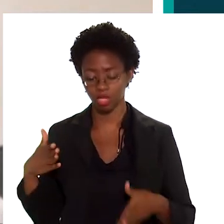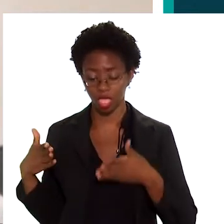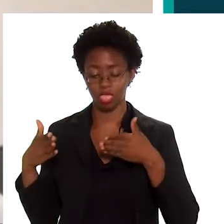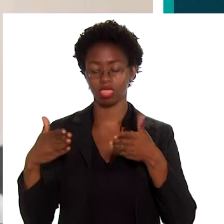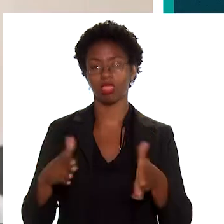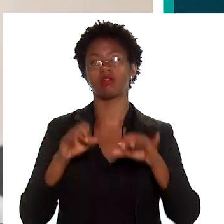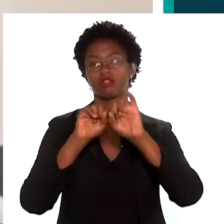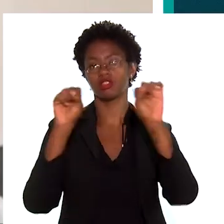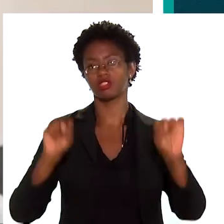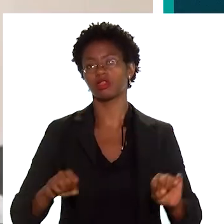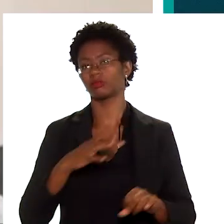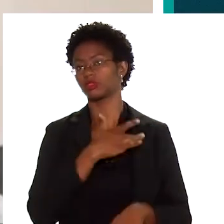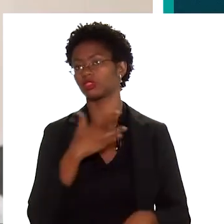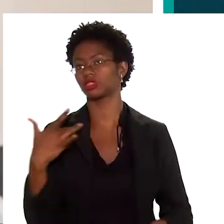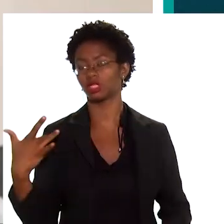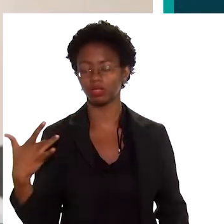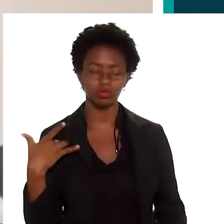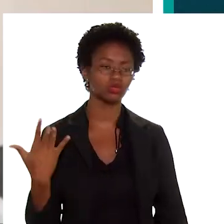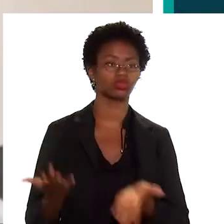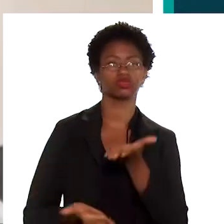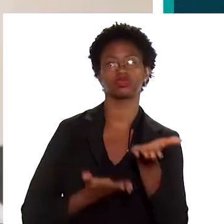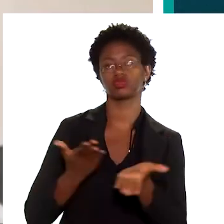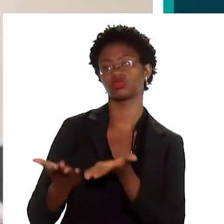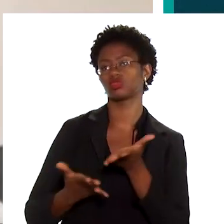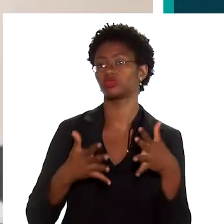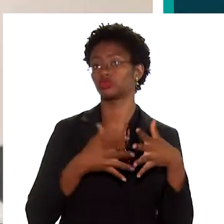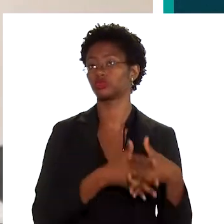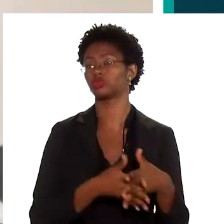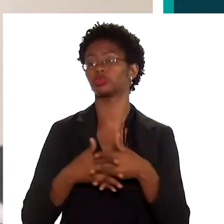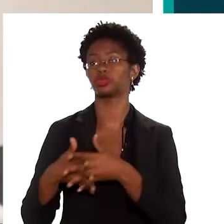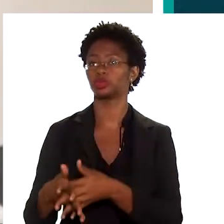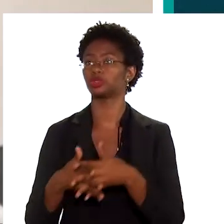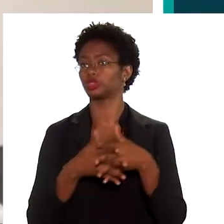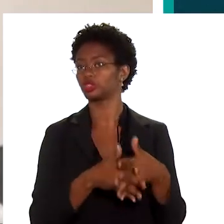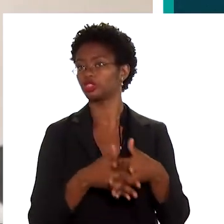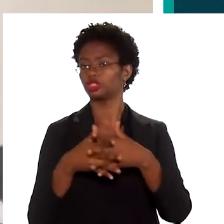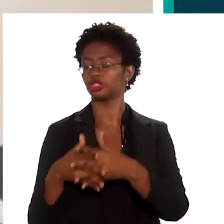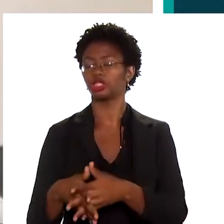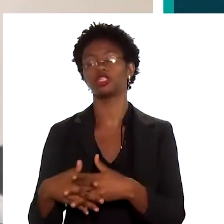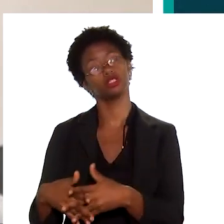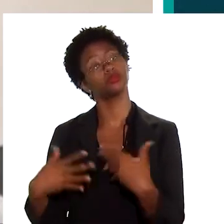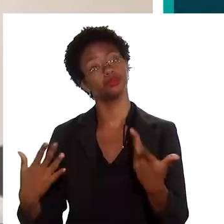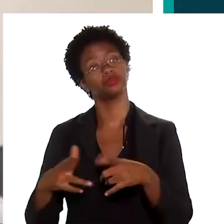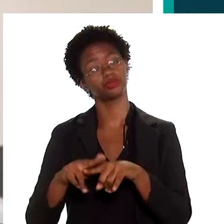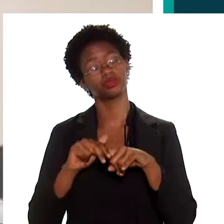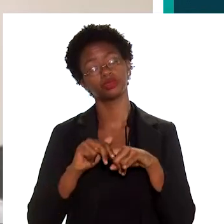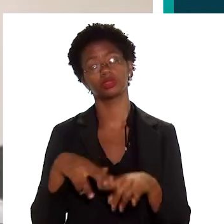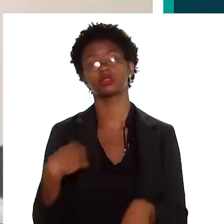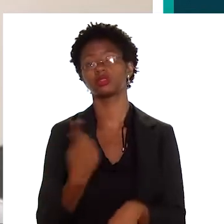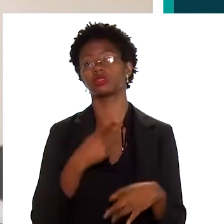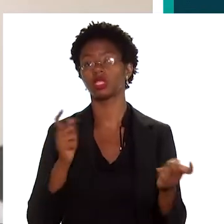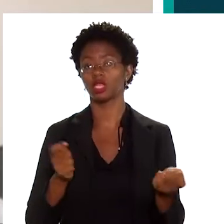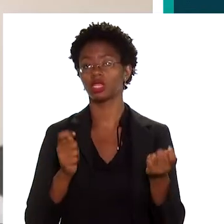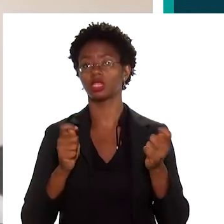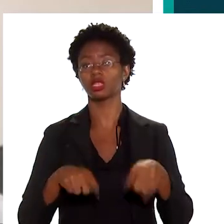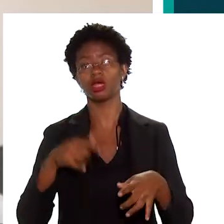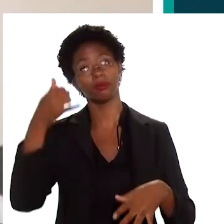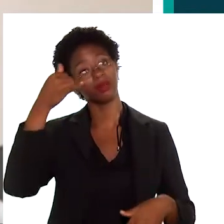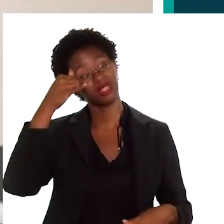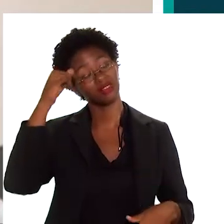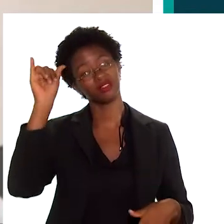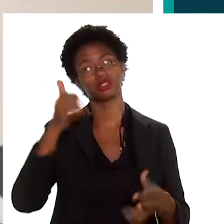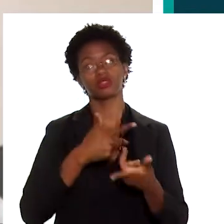do paciente no sistema de saúde, nível de tratamento, complexidade desse tratamento, justamente para que a gente possa ter